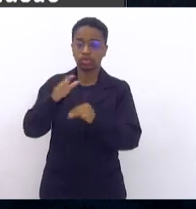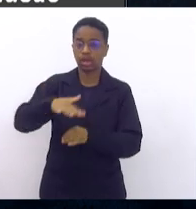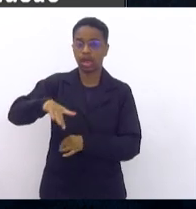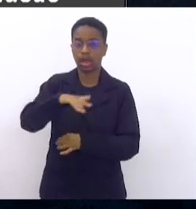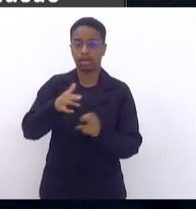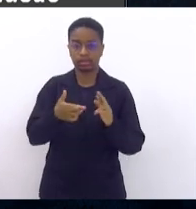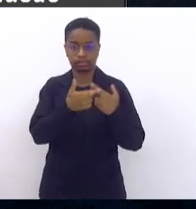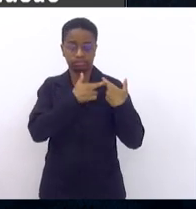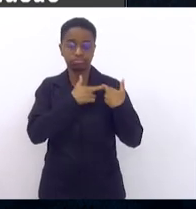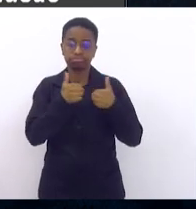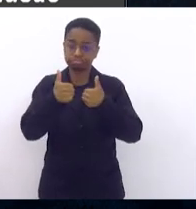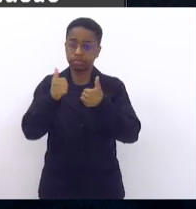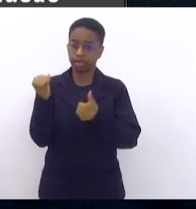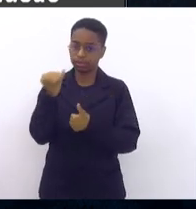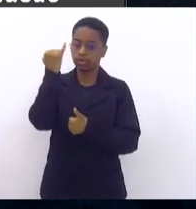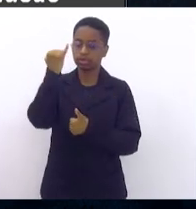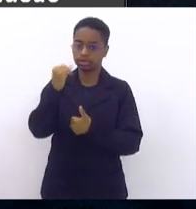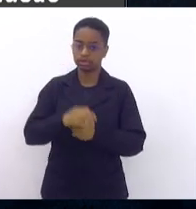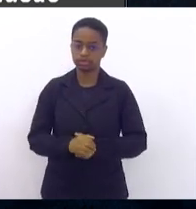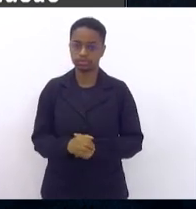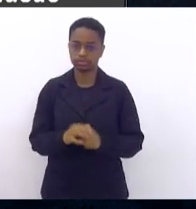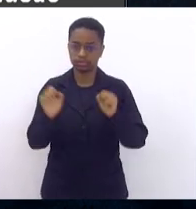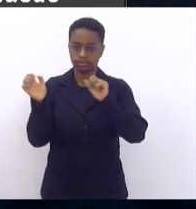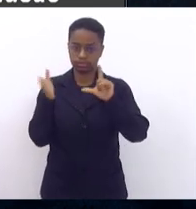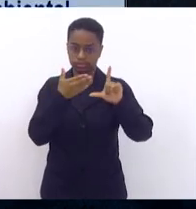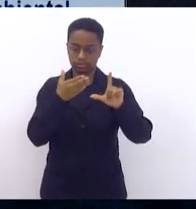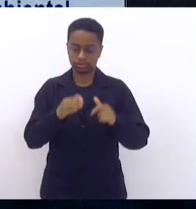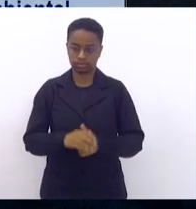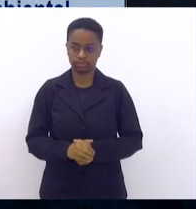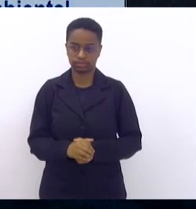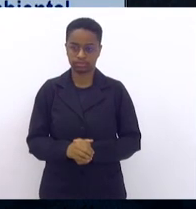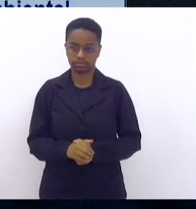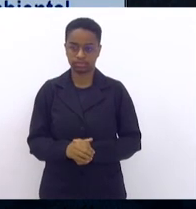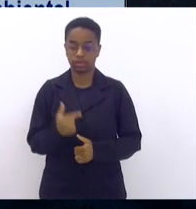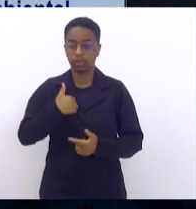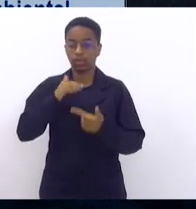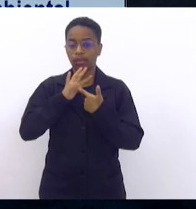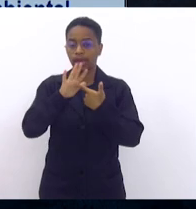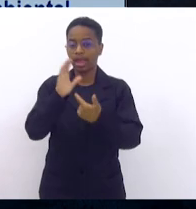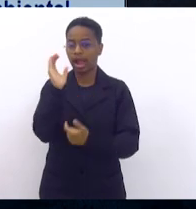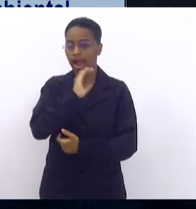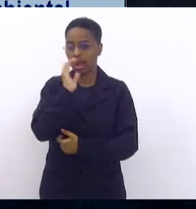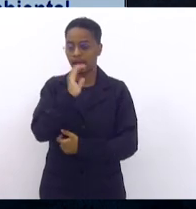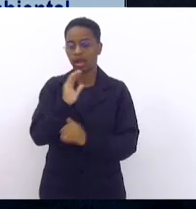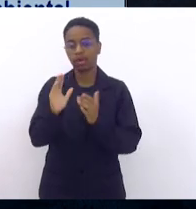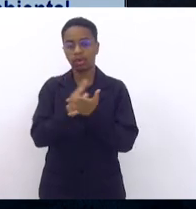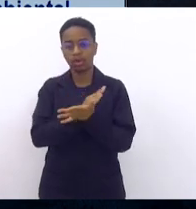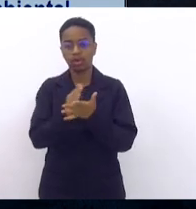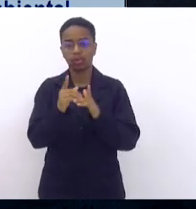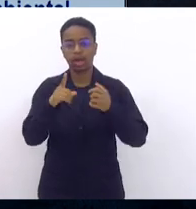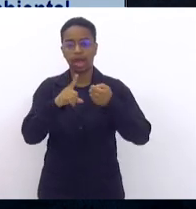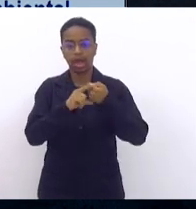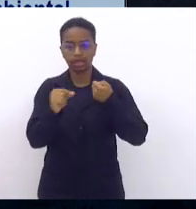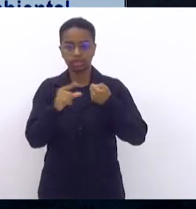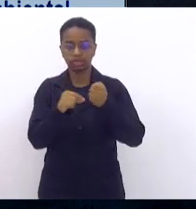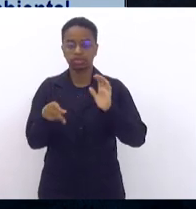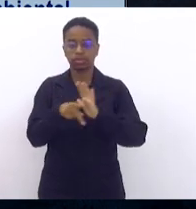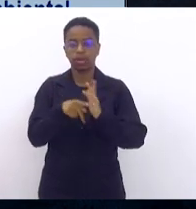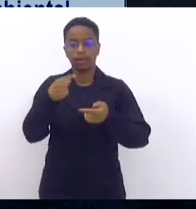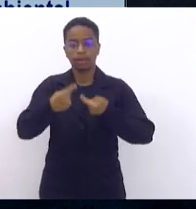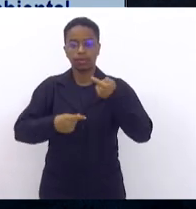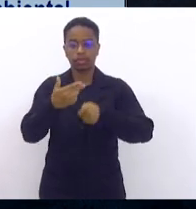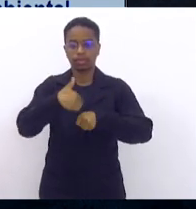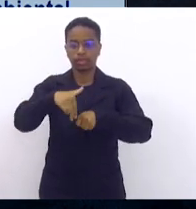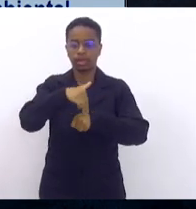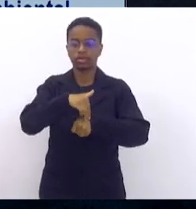será muito importante pode passar mais uma que eu trouxe rapidamente alguns artigos da política nacional